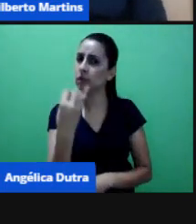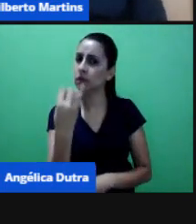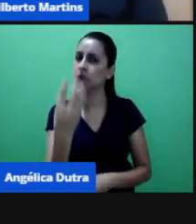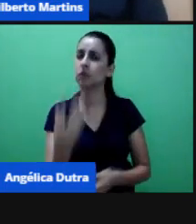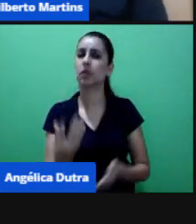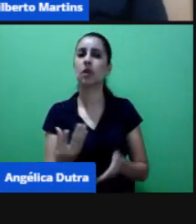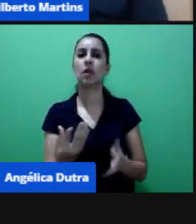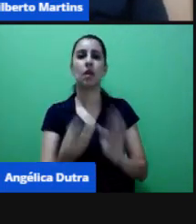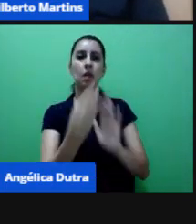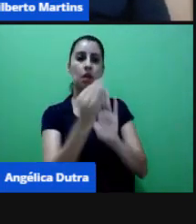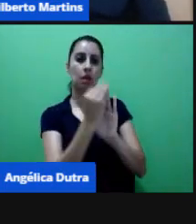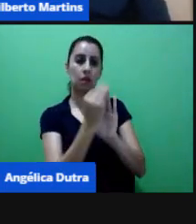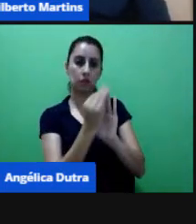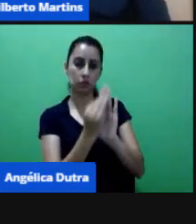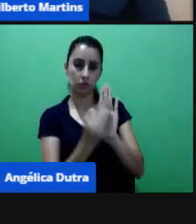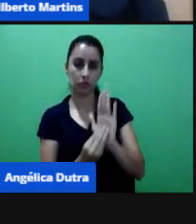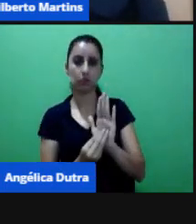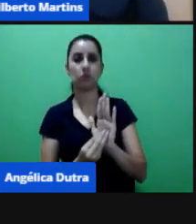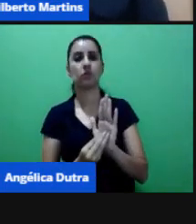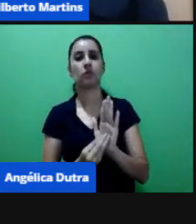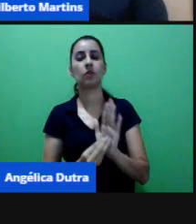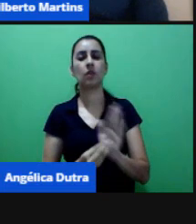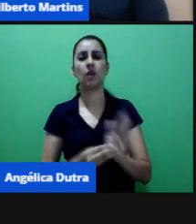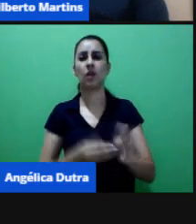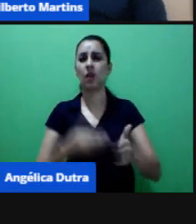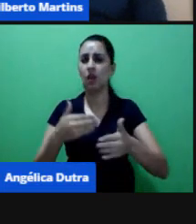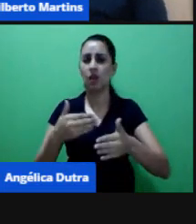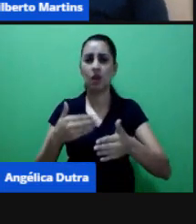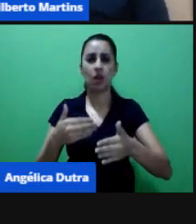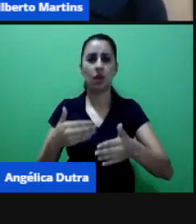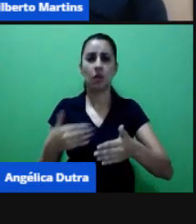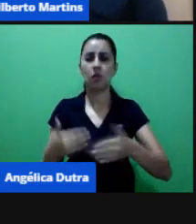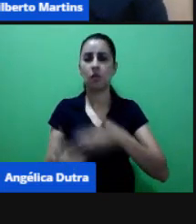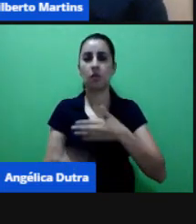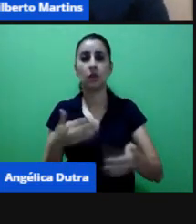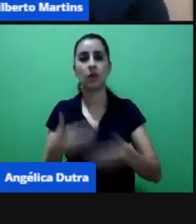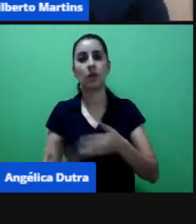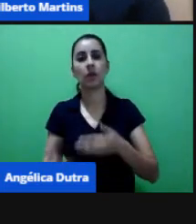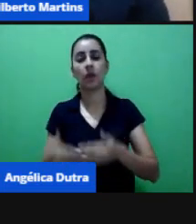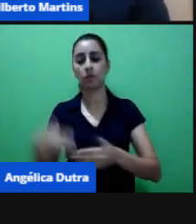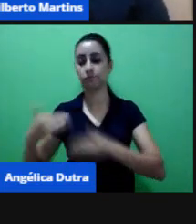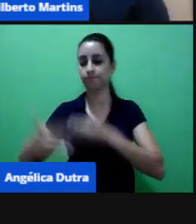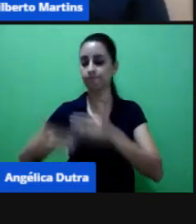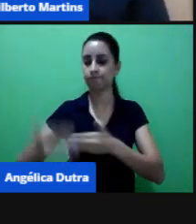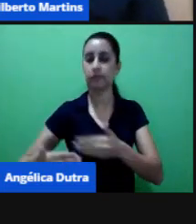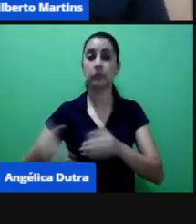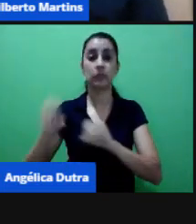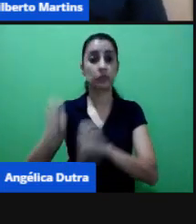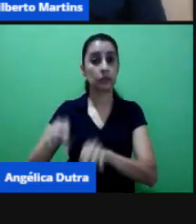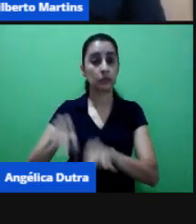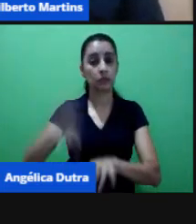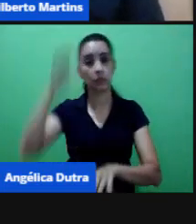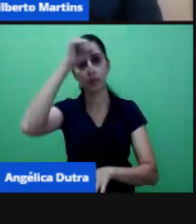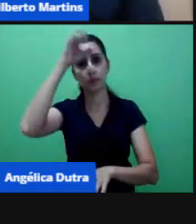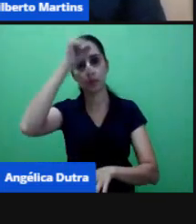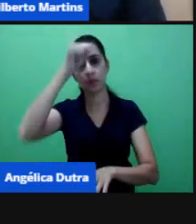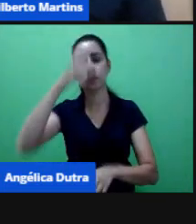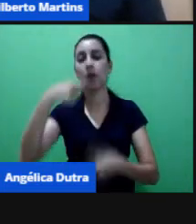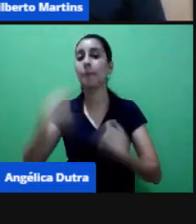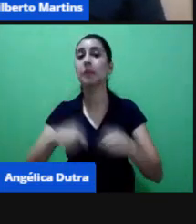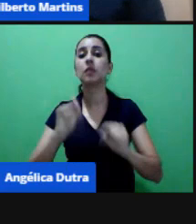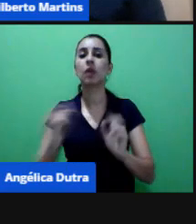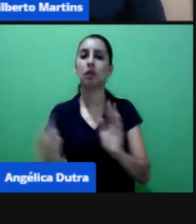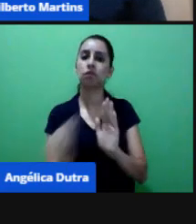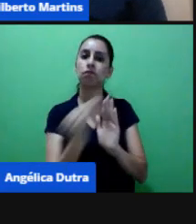importante, qualquer que esteja relacionado a esse processo de ensino-aprendizagem, está sempre pautado nos registros. Então,